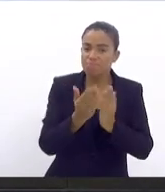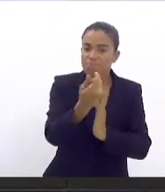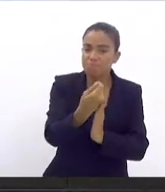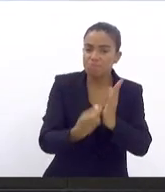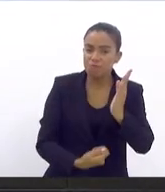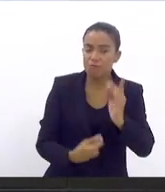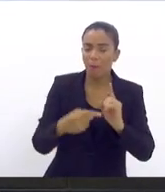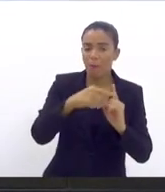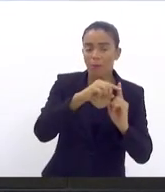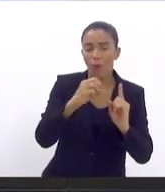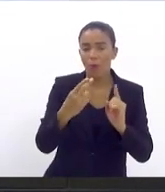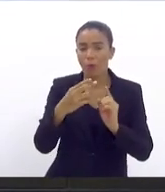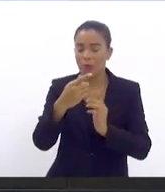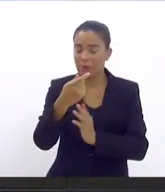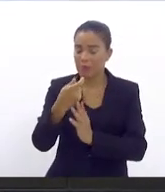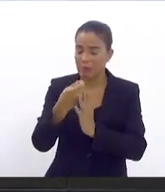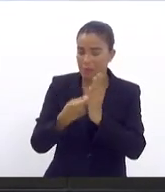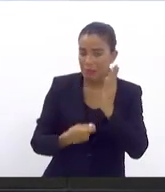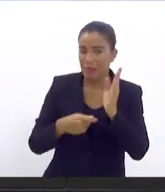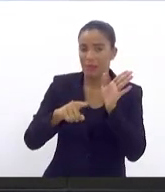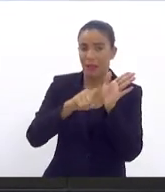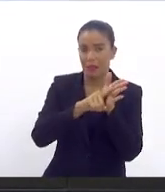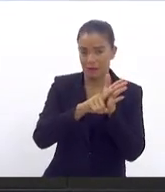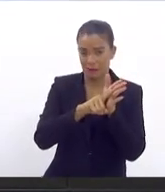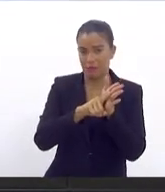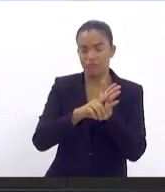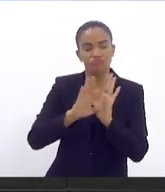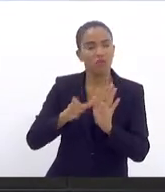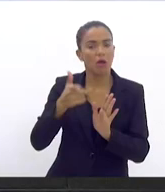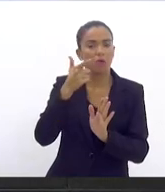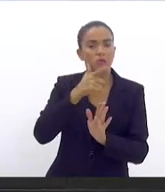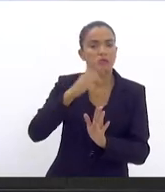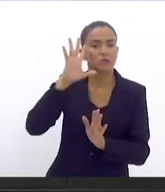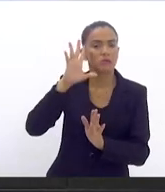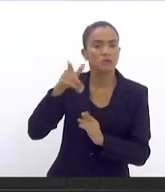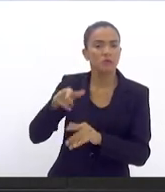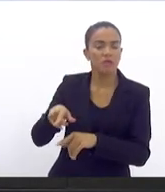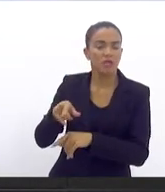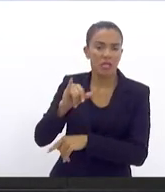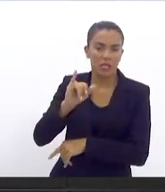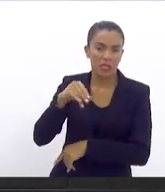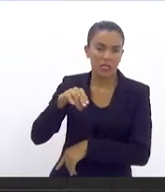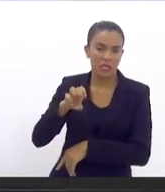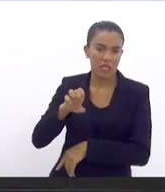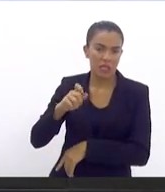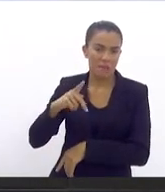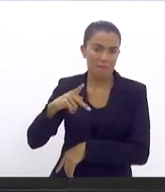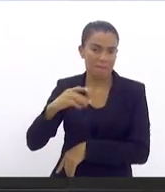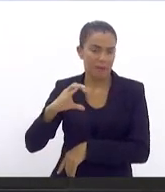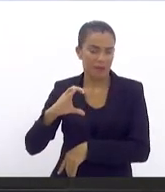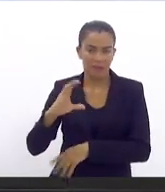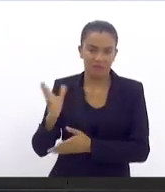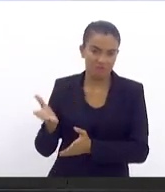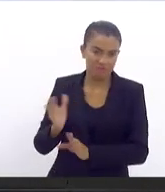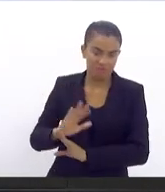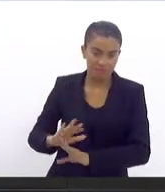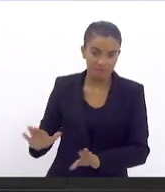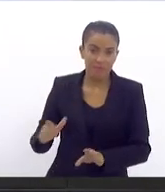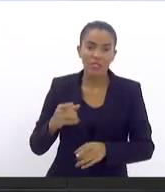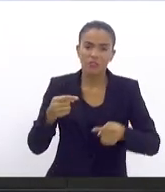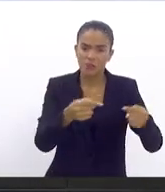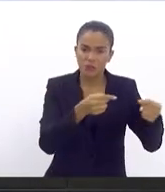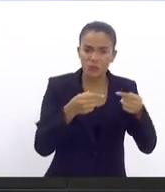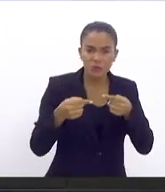mérito. Feito isso, a gente já matou a questão INEPAC. Não tem que se falar mais nada, INEPAC. A gente discute no